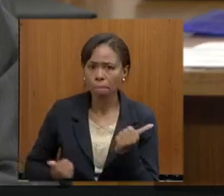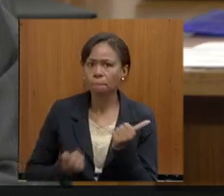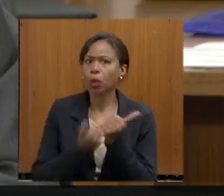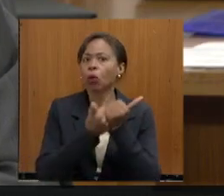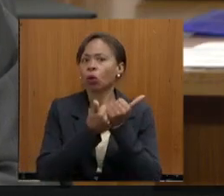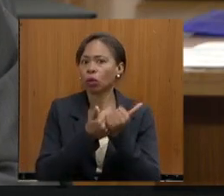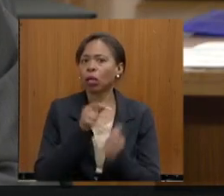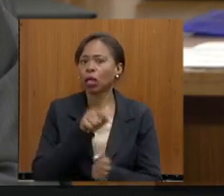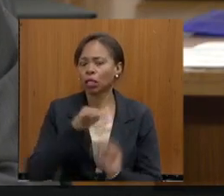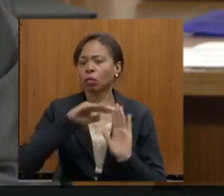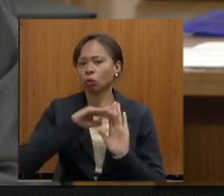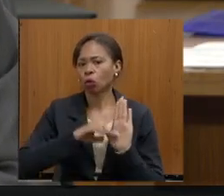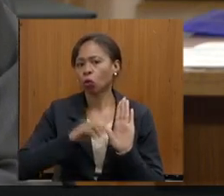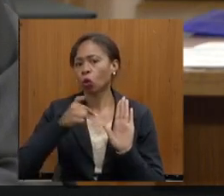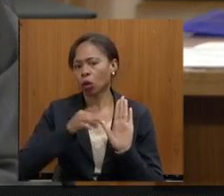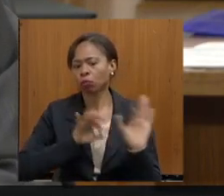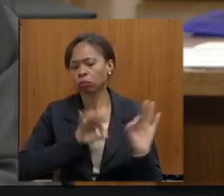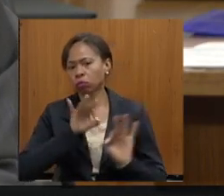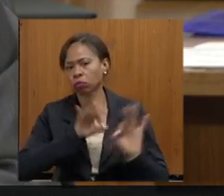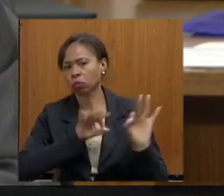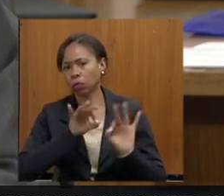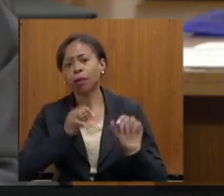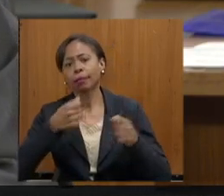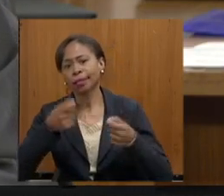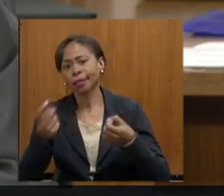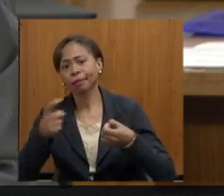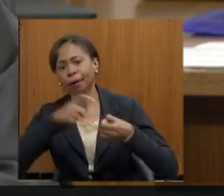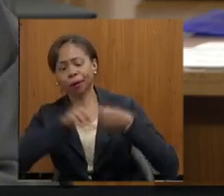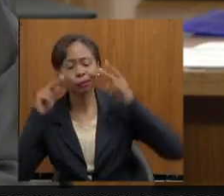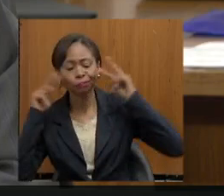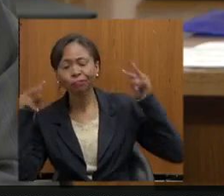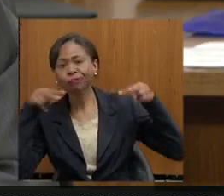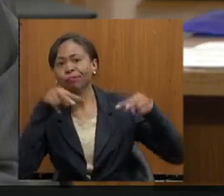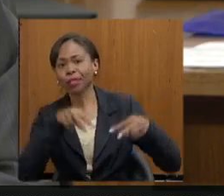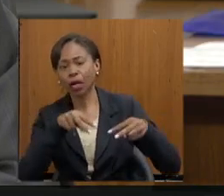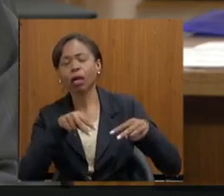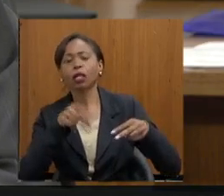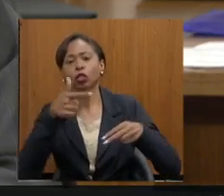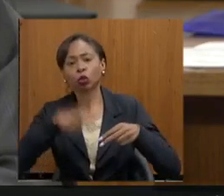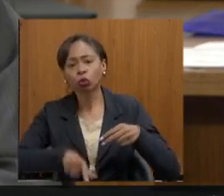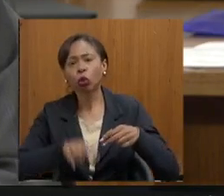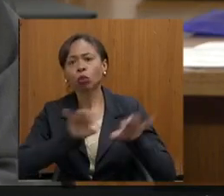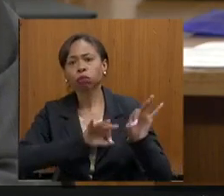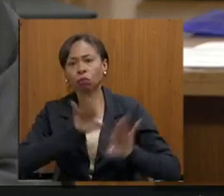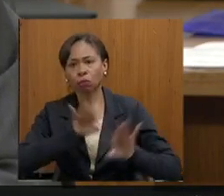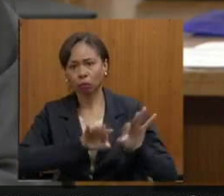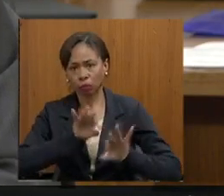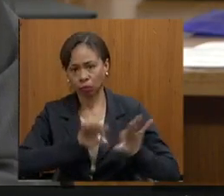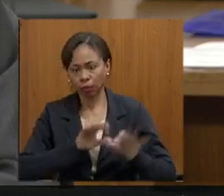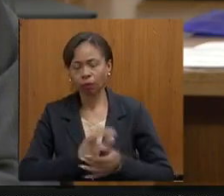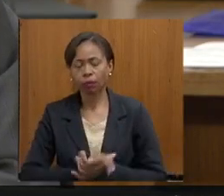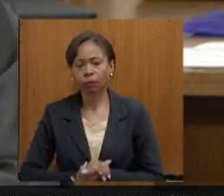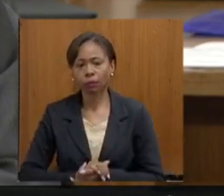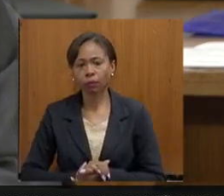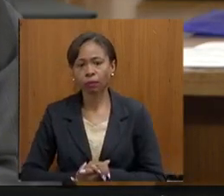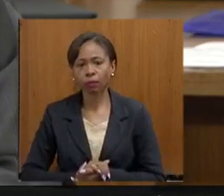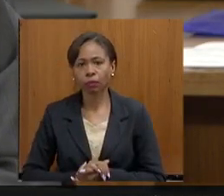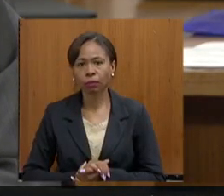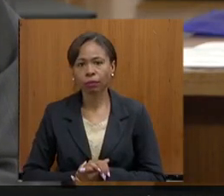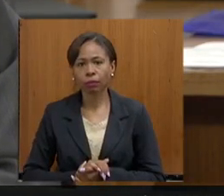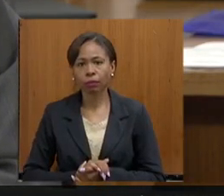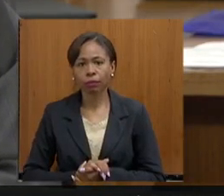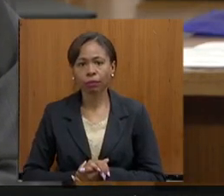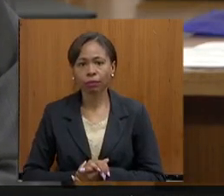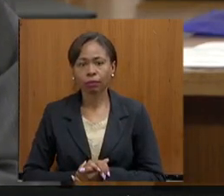desse programa é um programa que a gente tem que voltar a estruturar é e